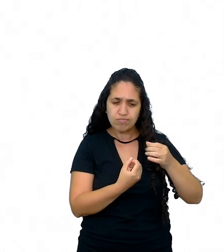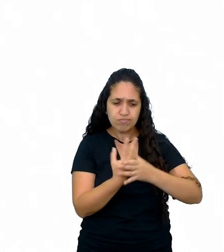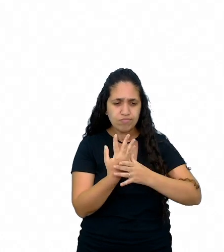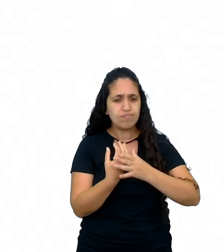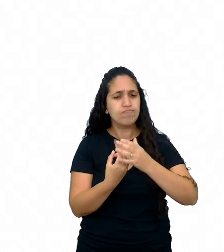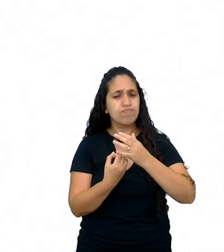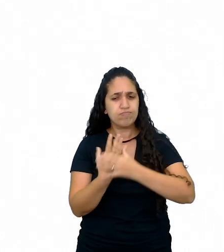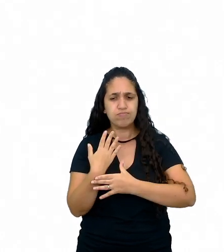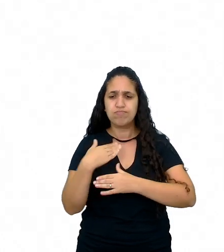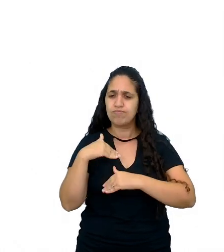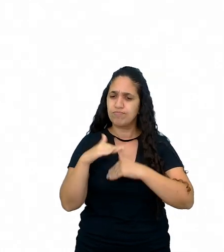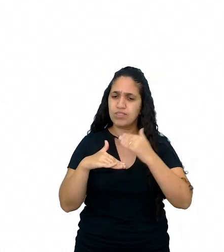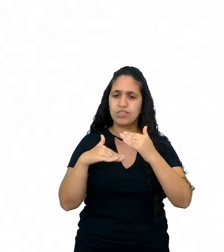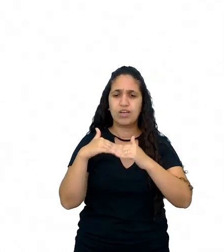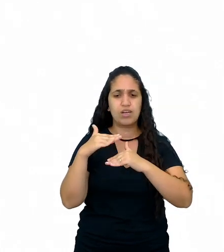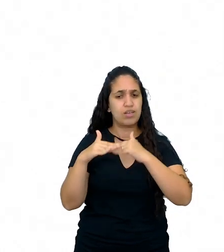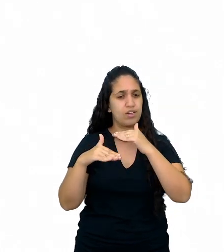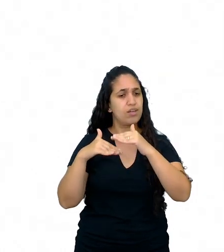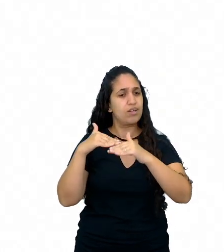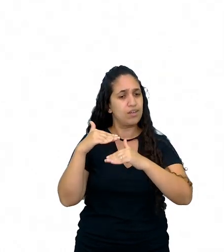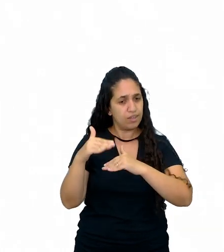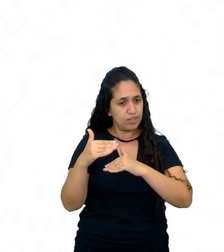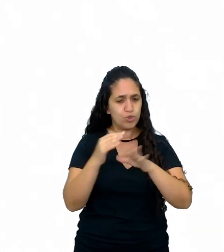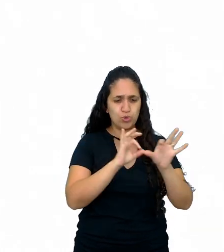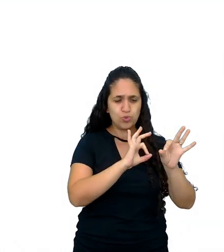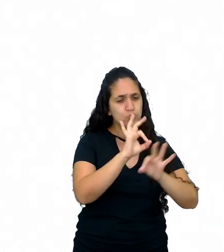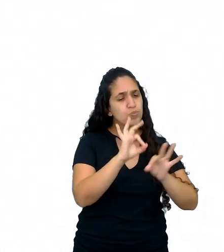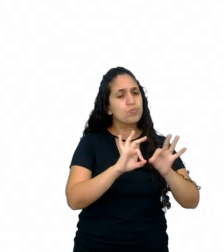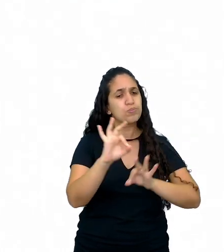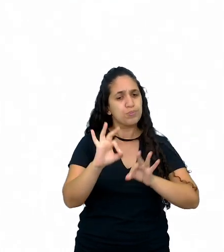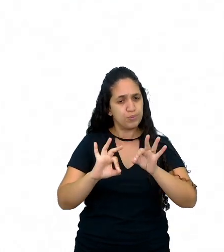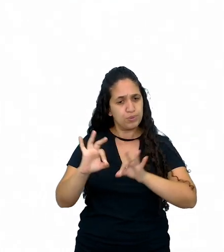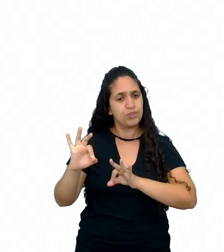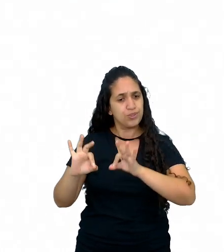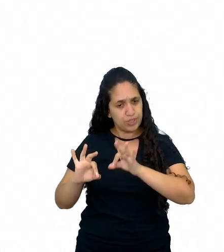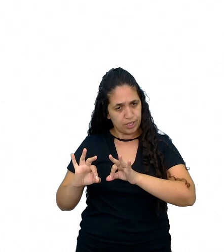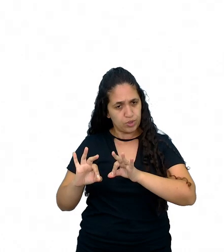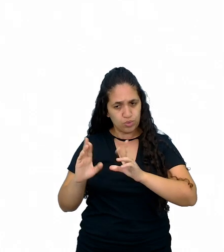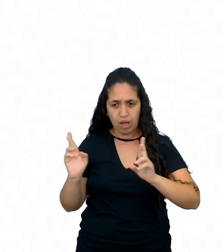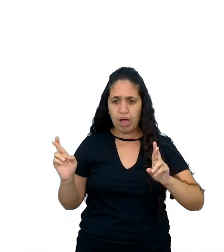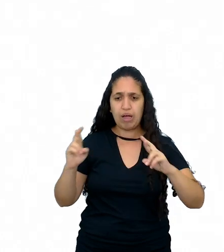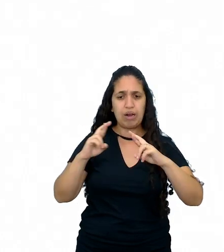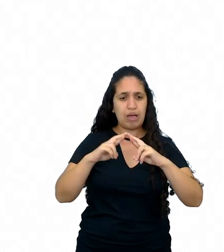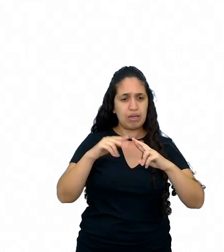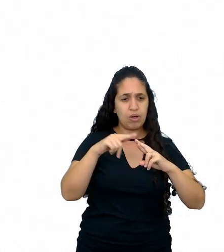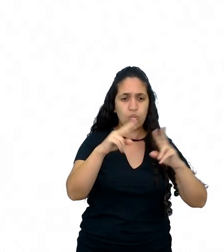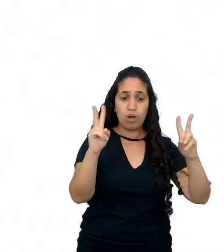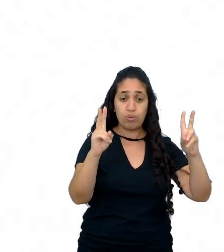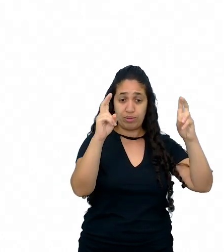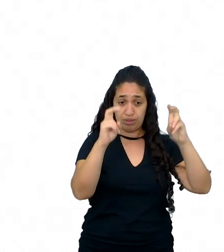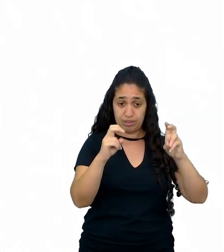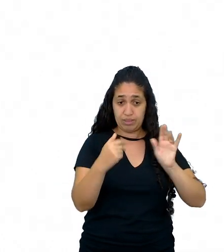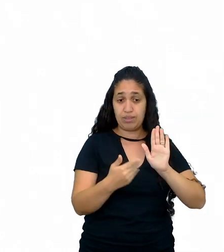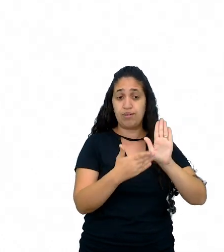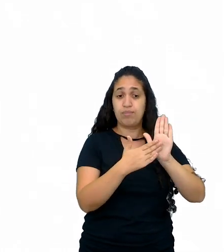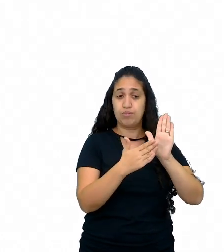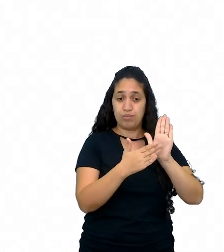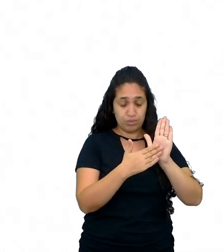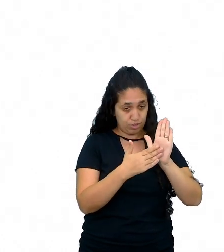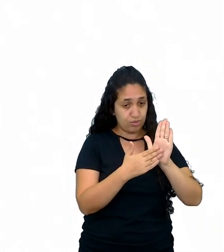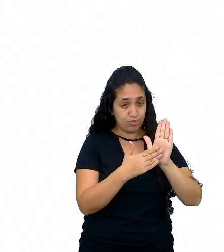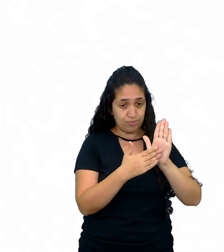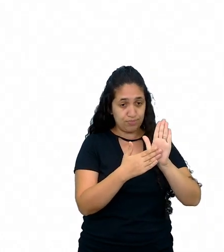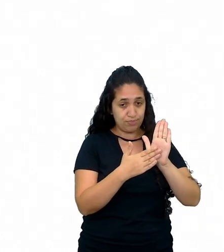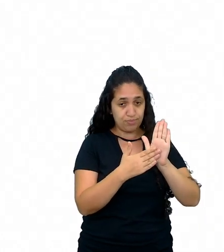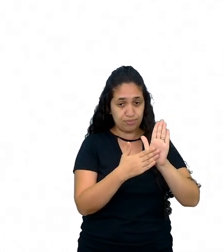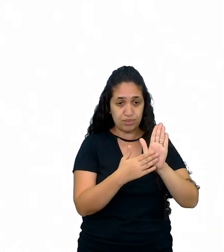né, desenvolvendo o projeto em relação ao tema sugerido, né, ao tema que